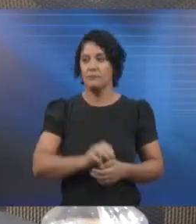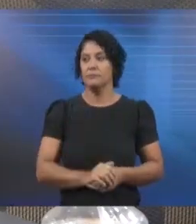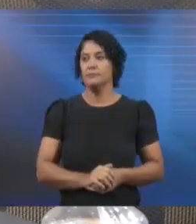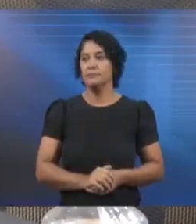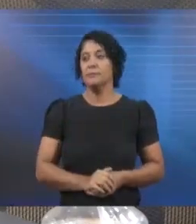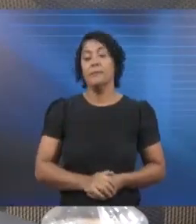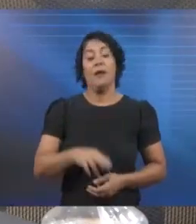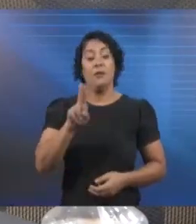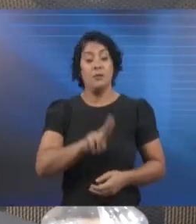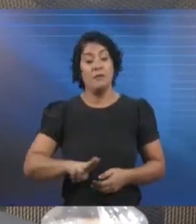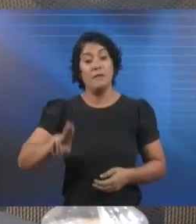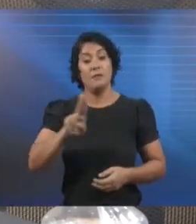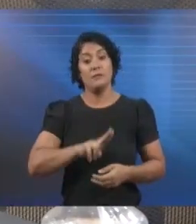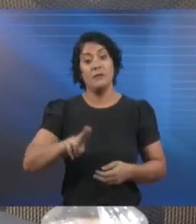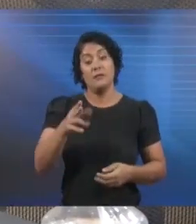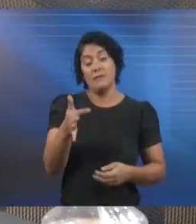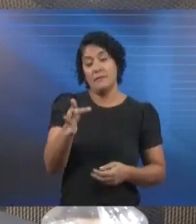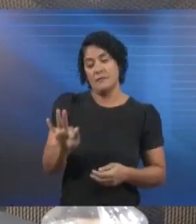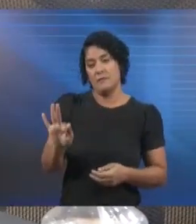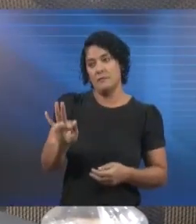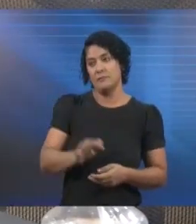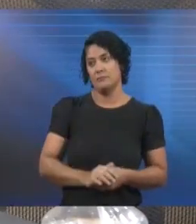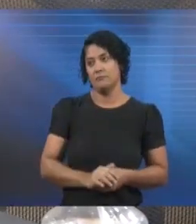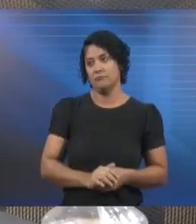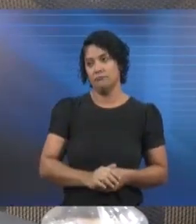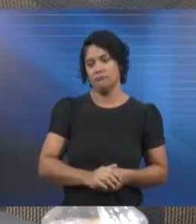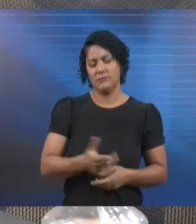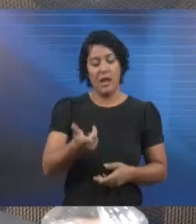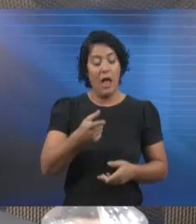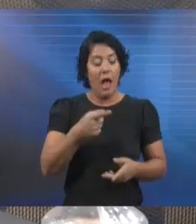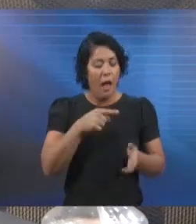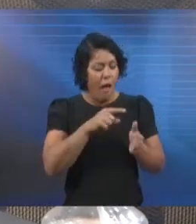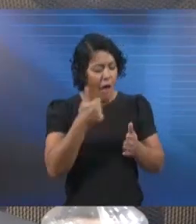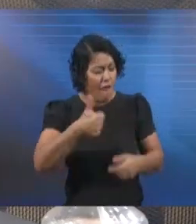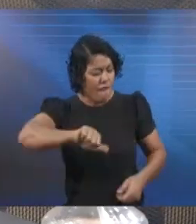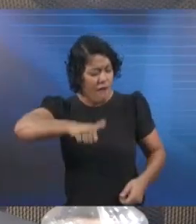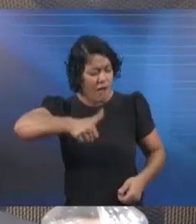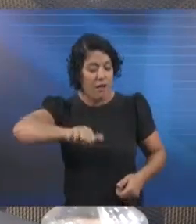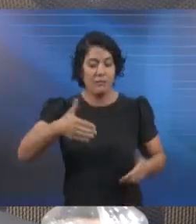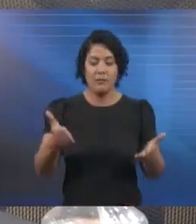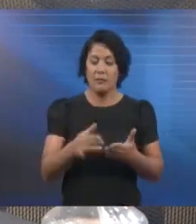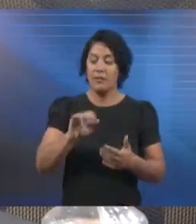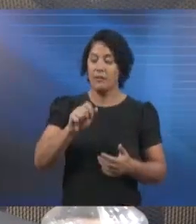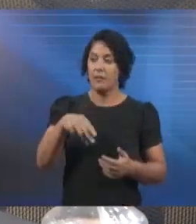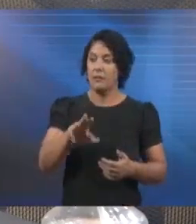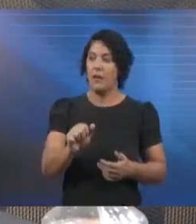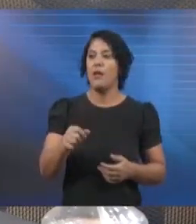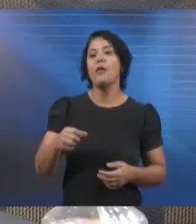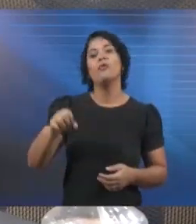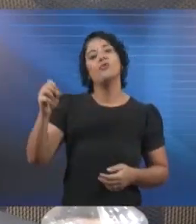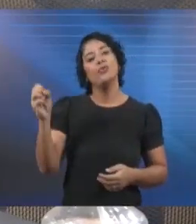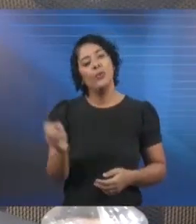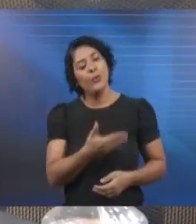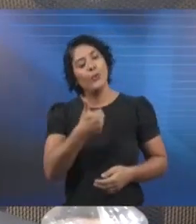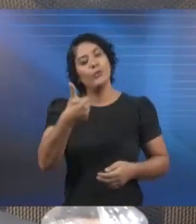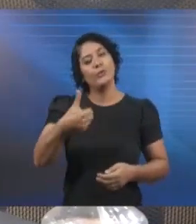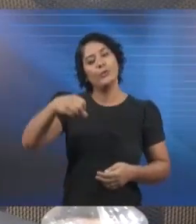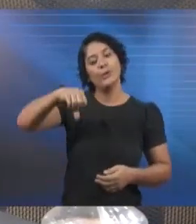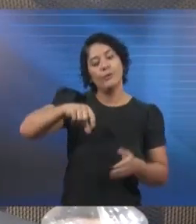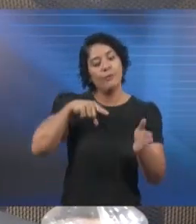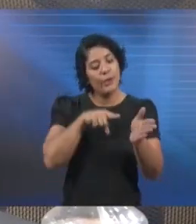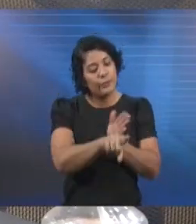Federal e esse documento acabou de ser analisado agora pelo idema e já anunciou 19 novos questionamentos